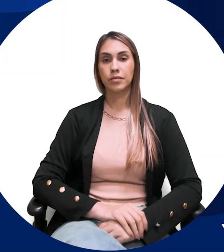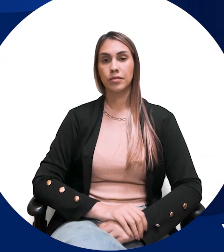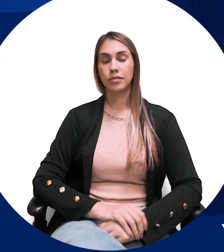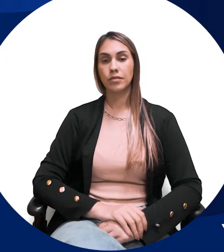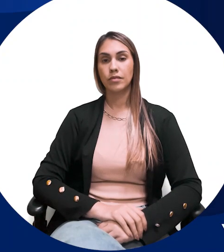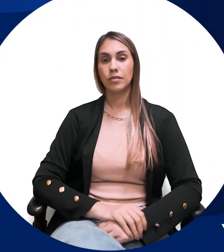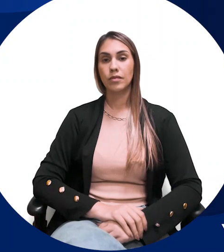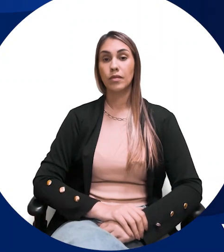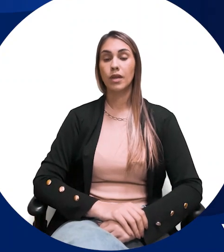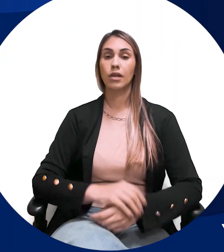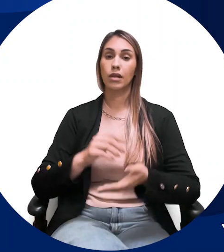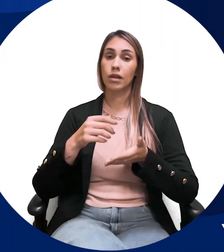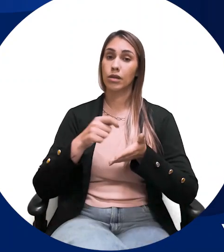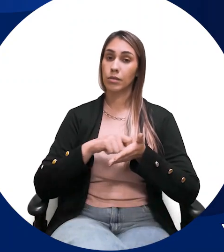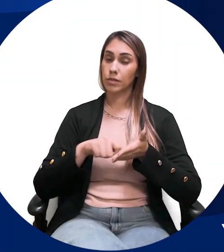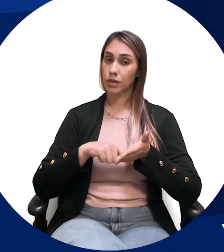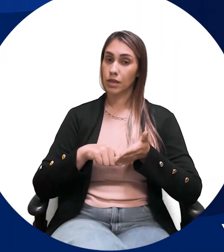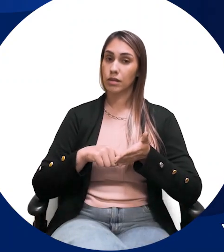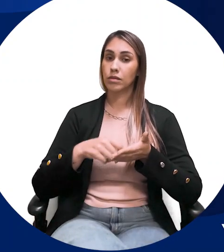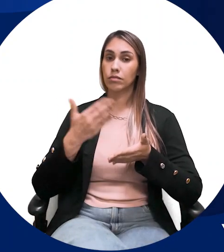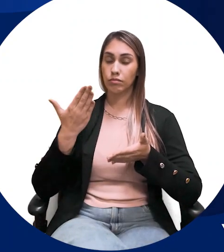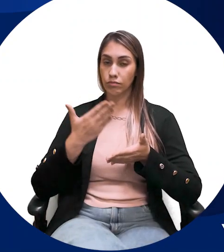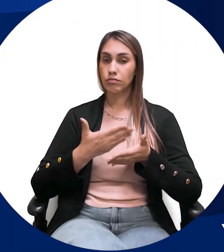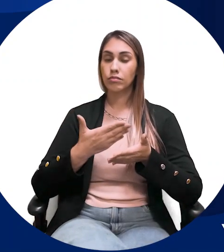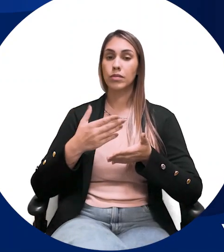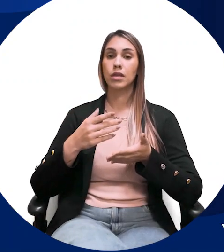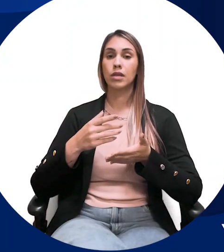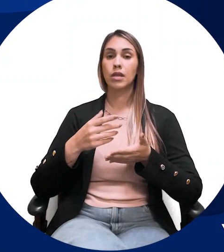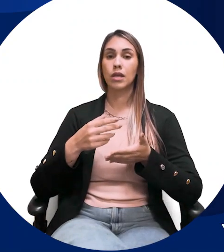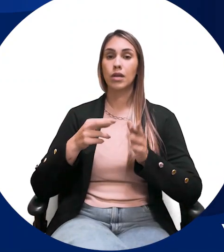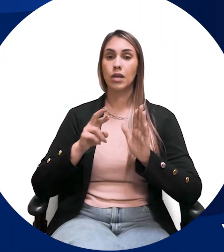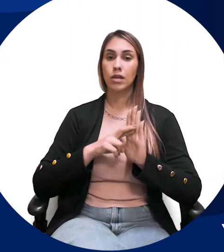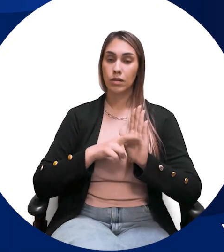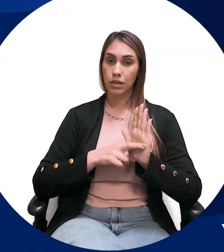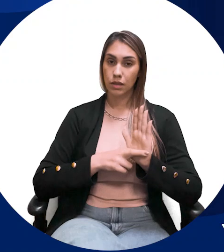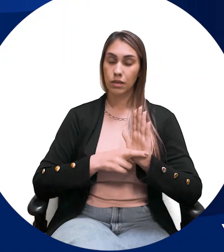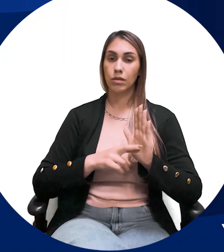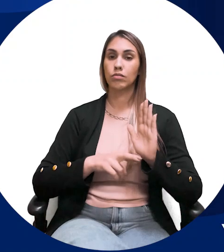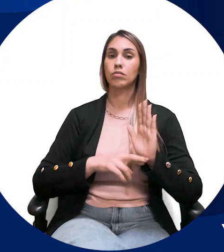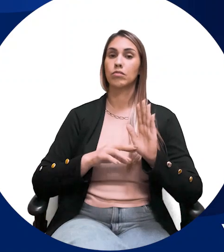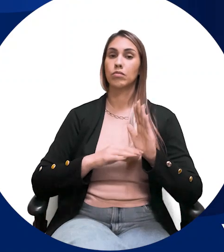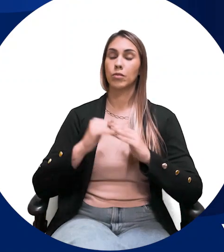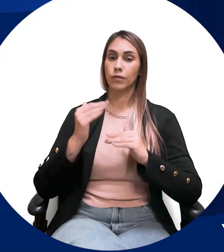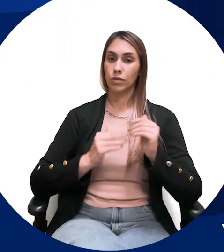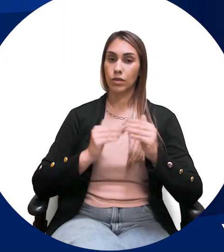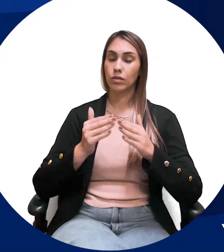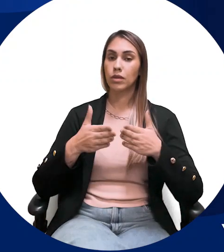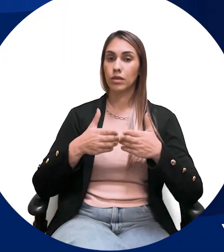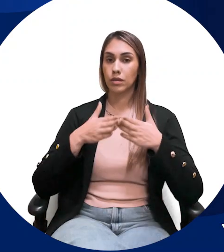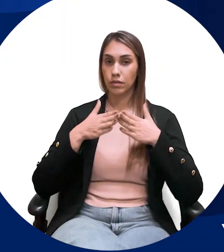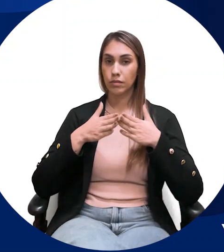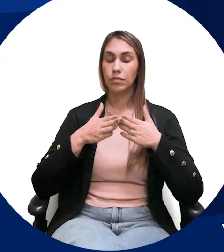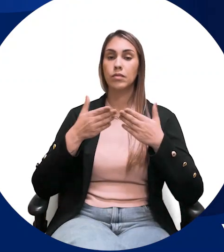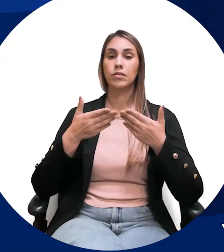002/2025/GS/SEDUC/MT. 12. Termo de ciência sobre a regularização da qualificação profissional, declarando estar ciente que a regularização